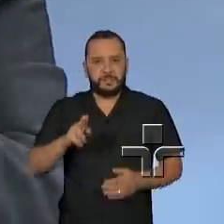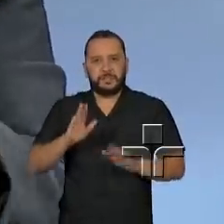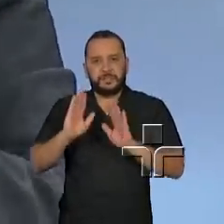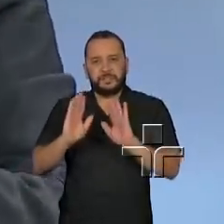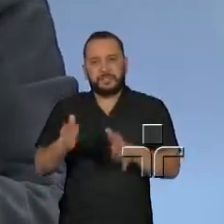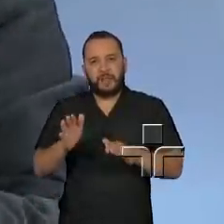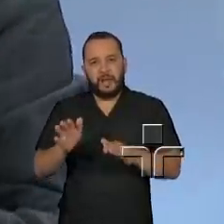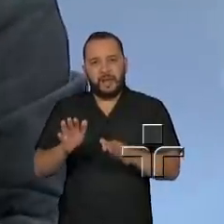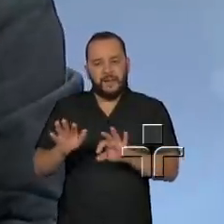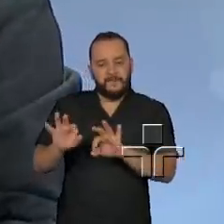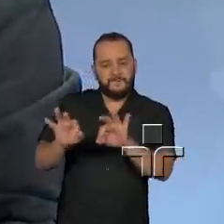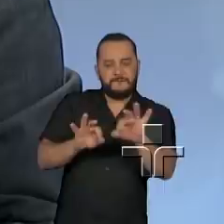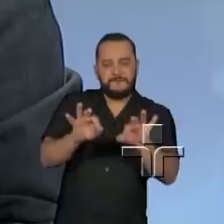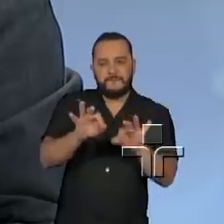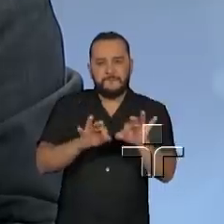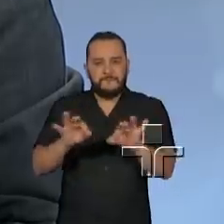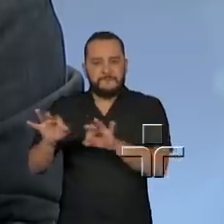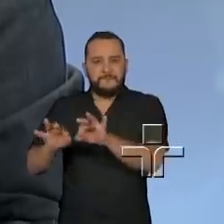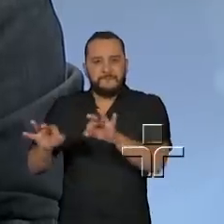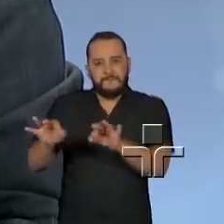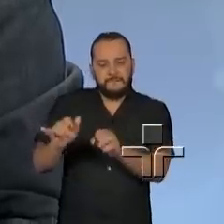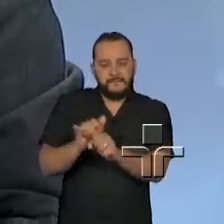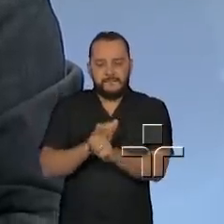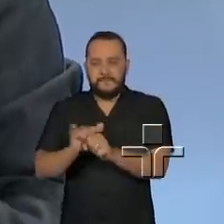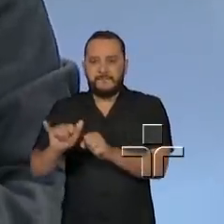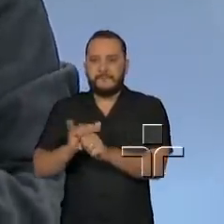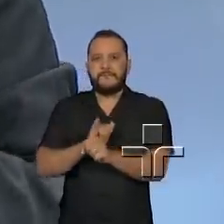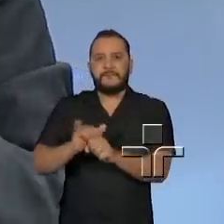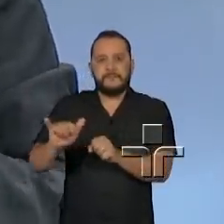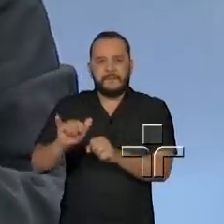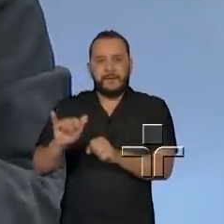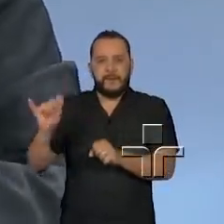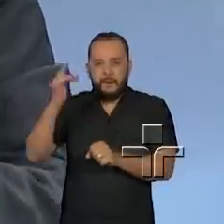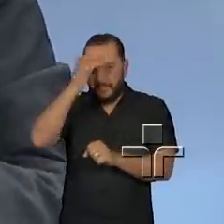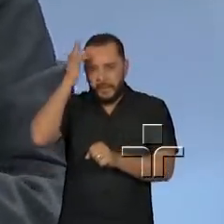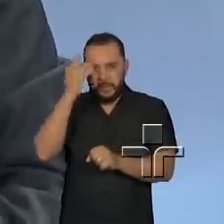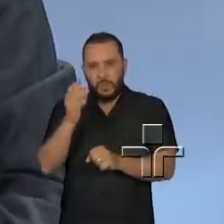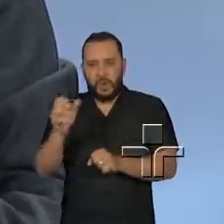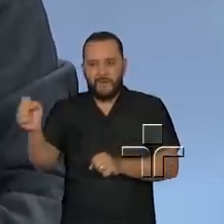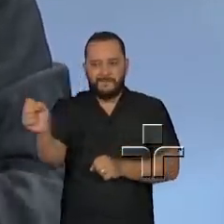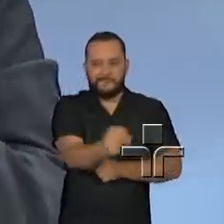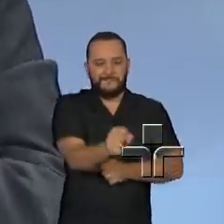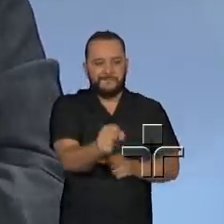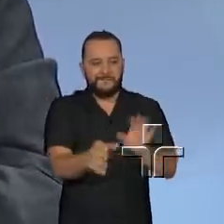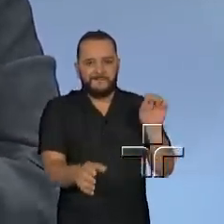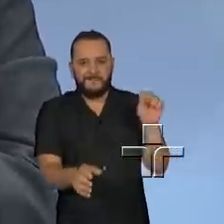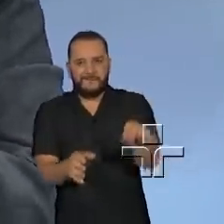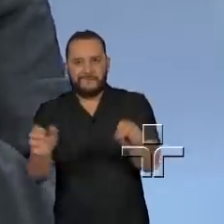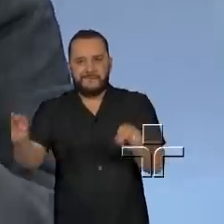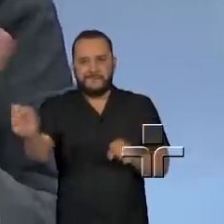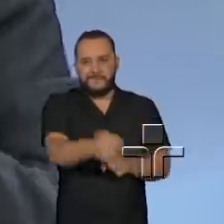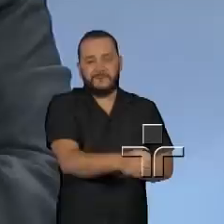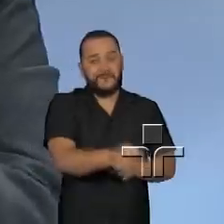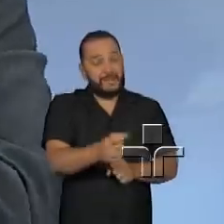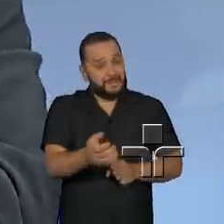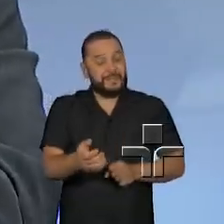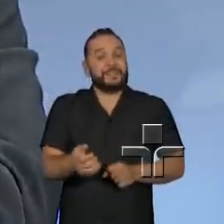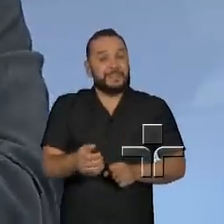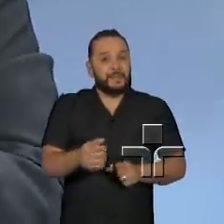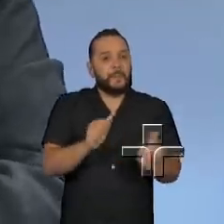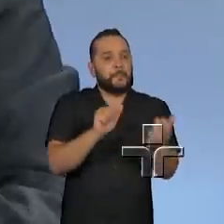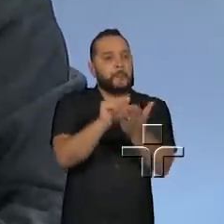né, com as pessoas de sua confiança ali, que não são exatamente as mesmas, né,